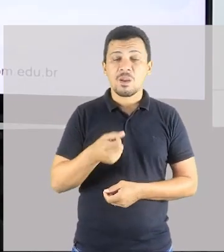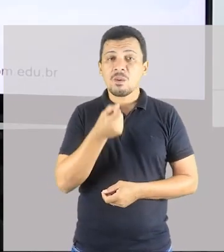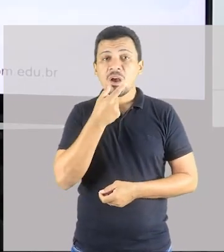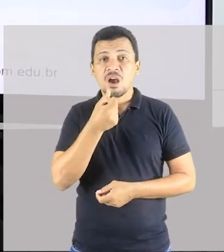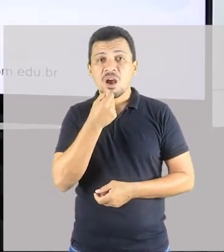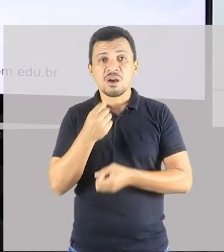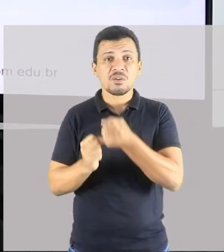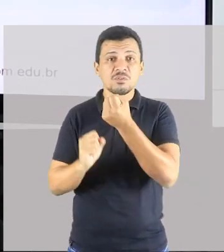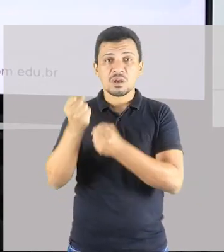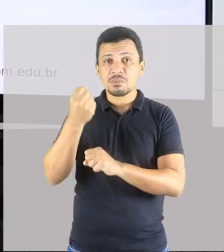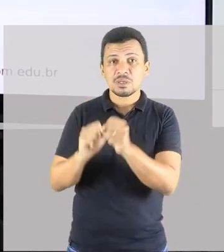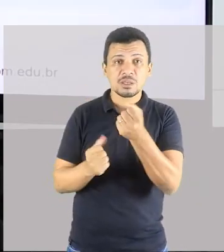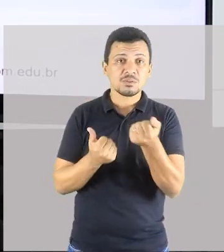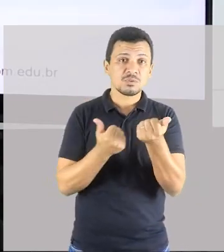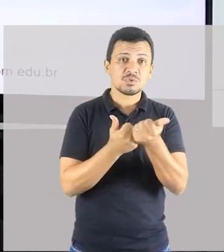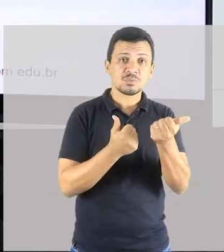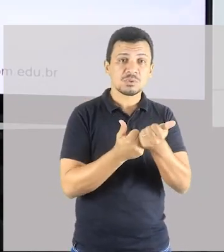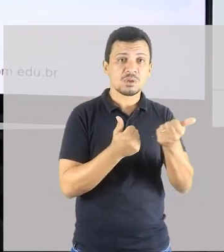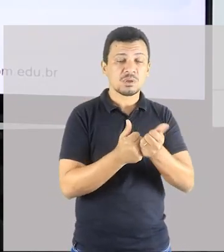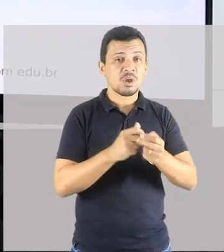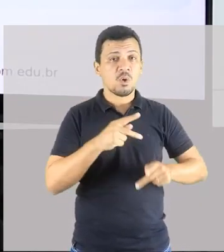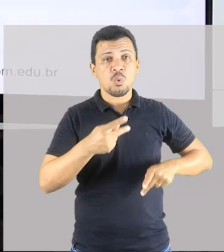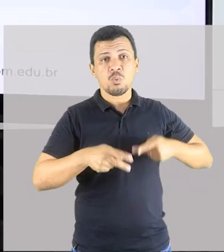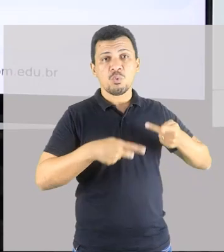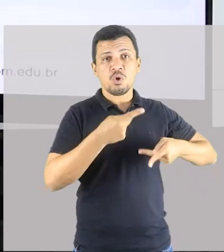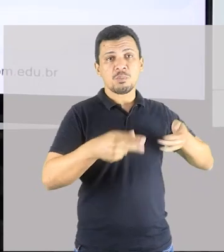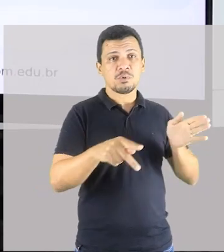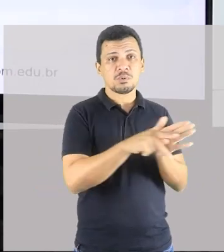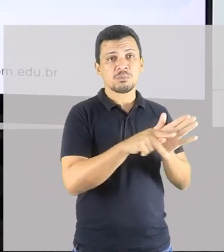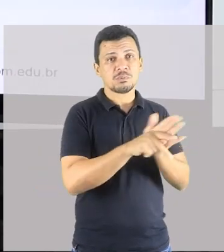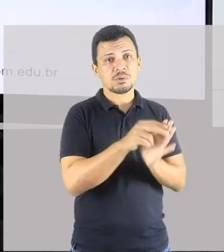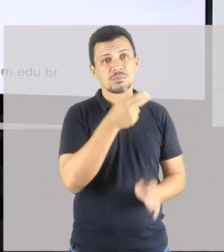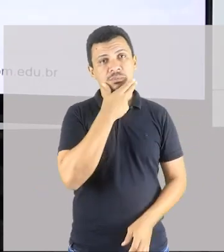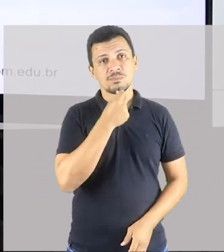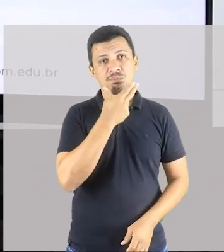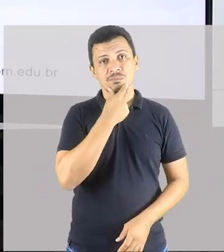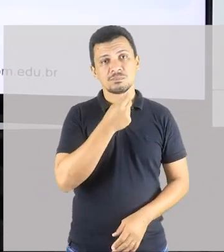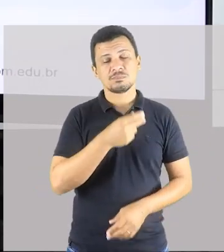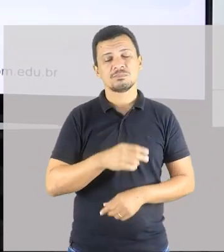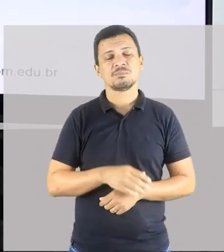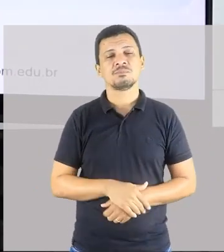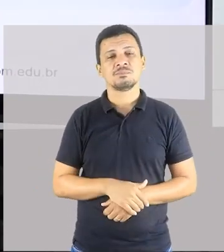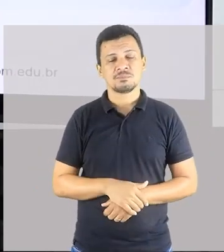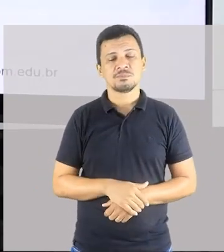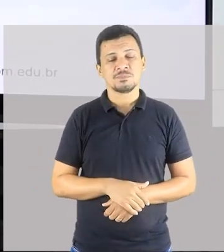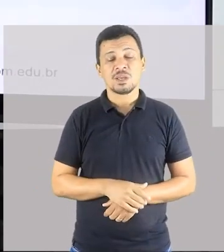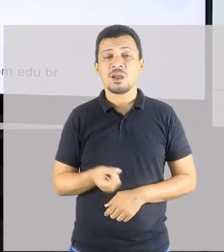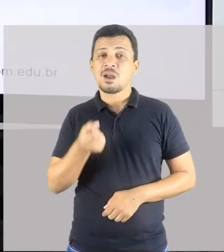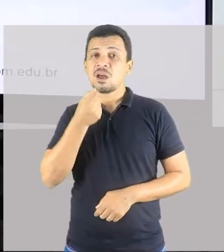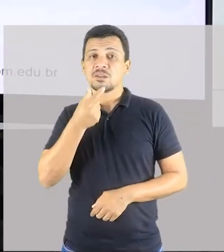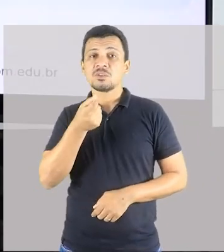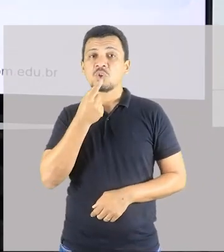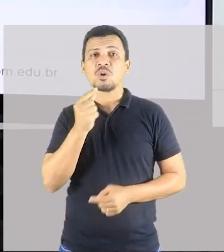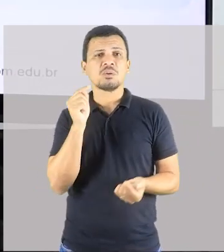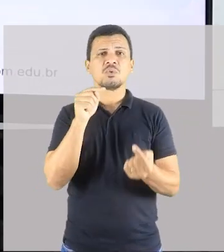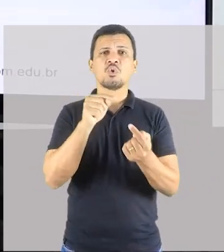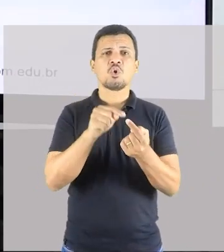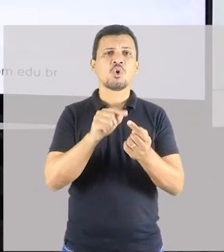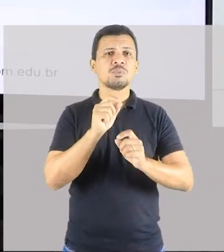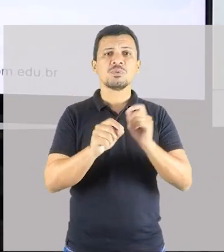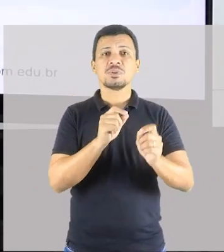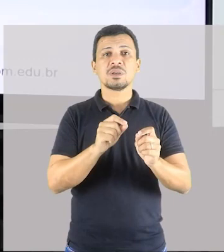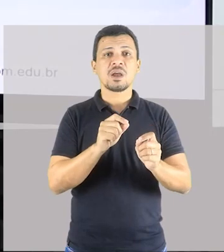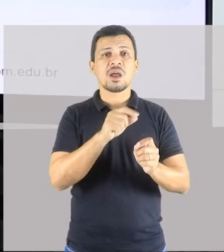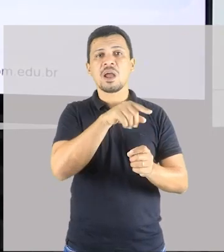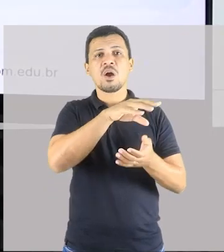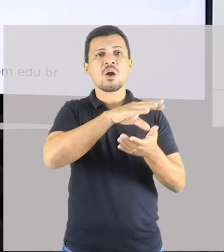fabricadas para substituírem o hormônio masculino testosterona. Então essa droga, ela busca